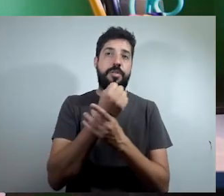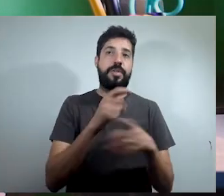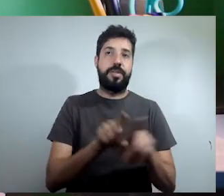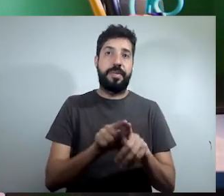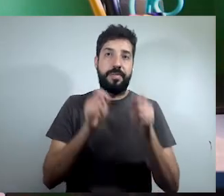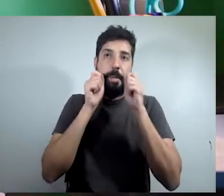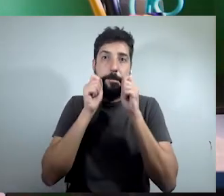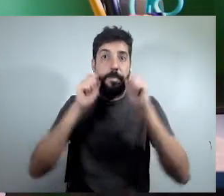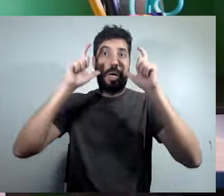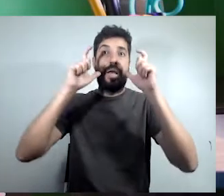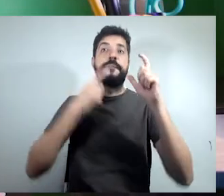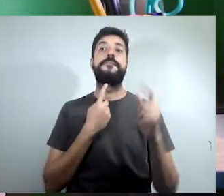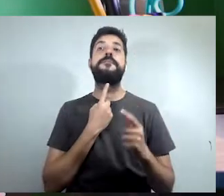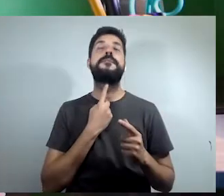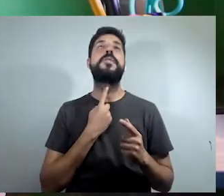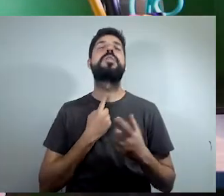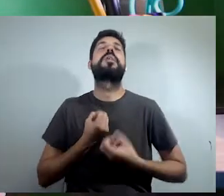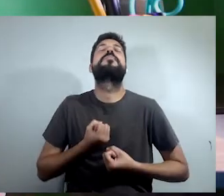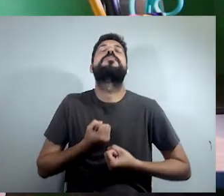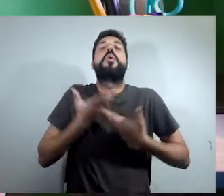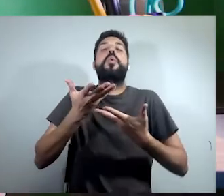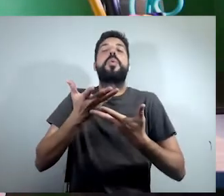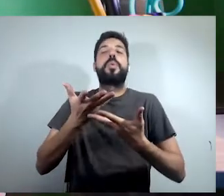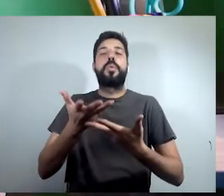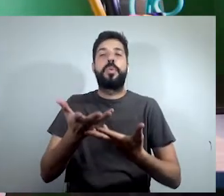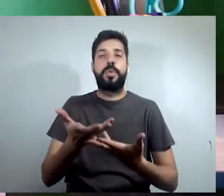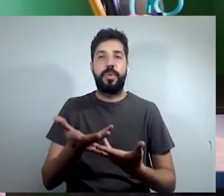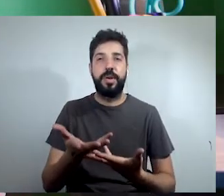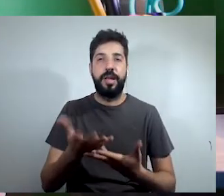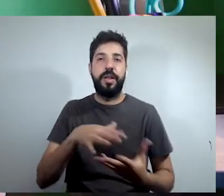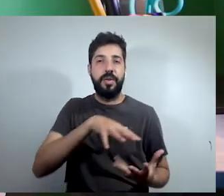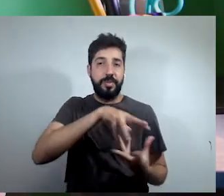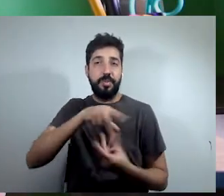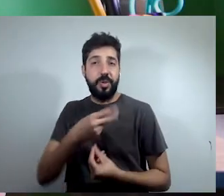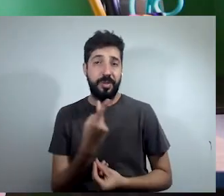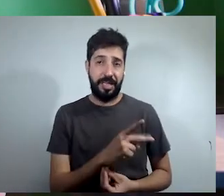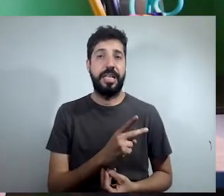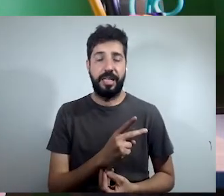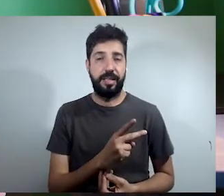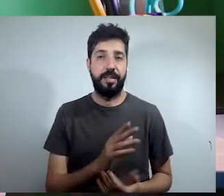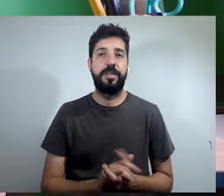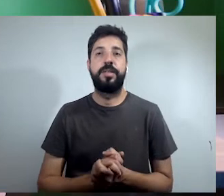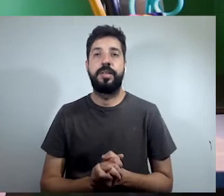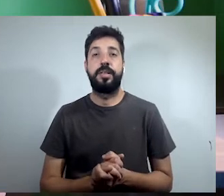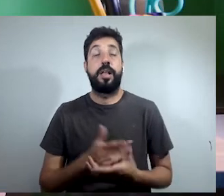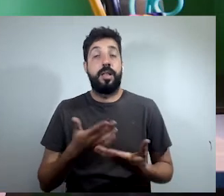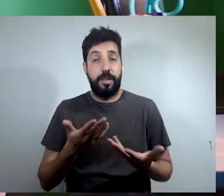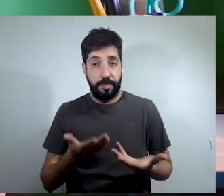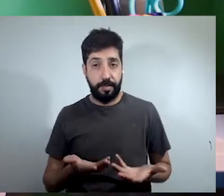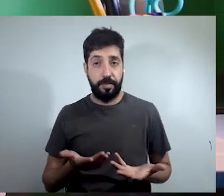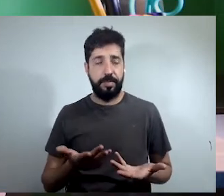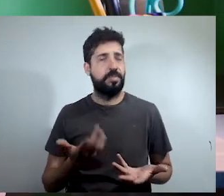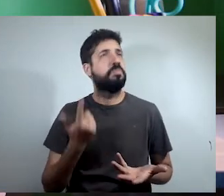Despertou nele uma vontade de expressar aquele mundo que ele queria. Então,